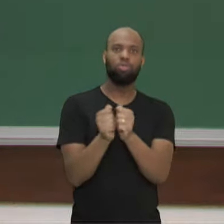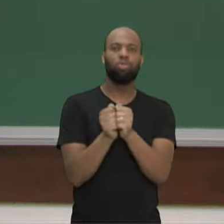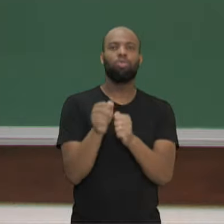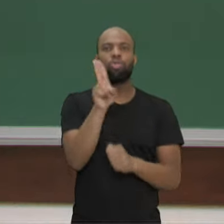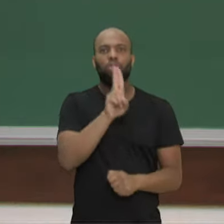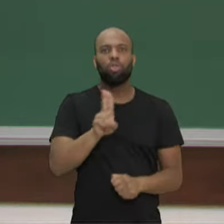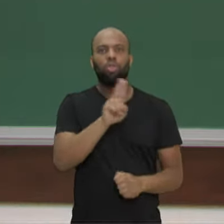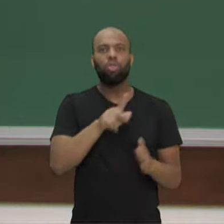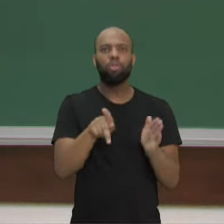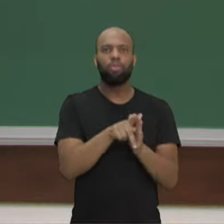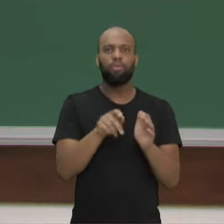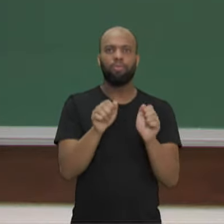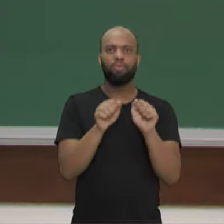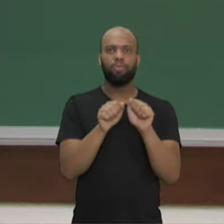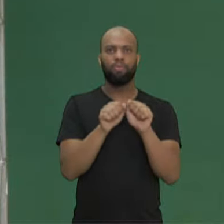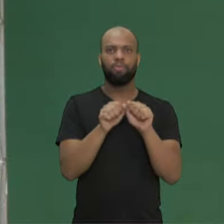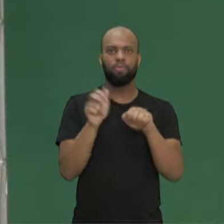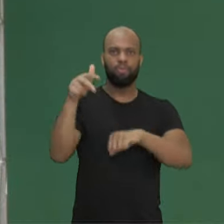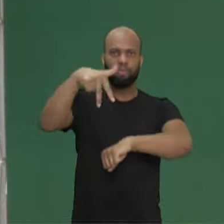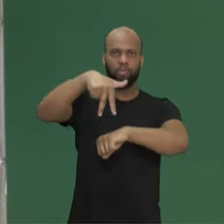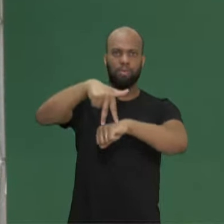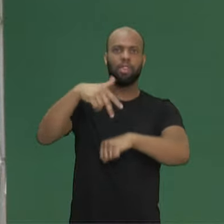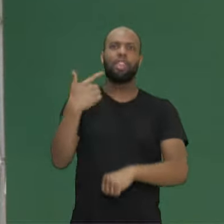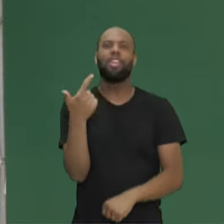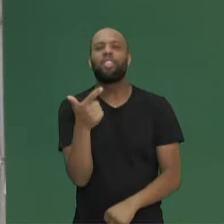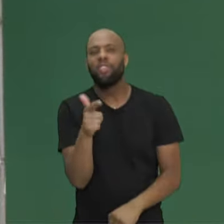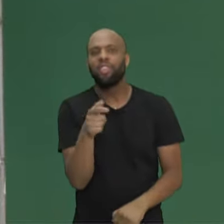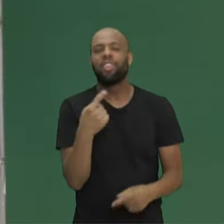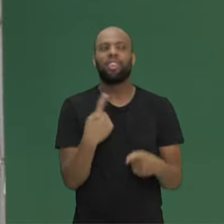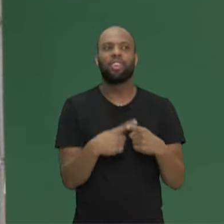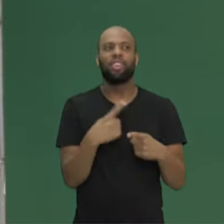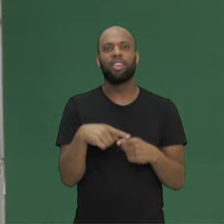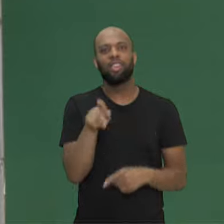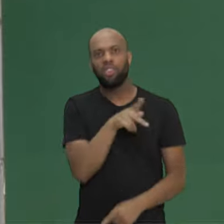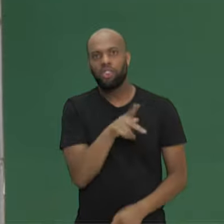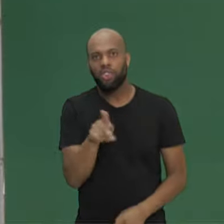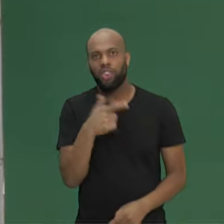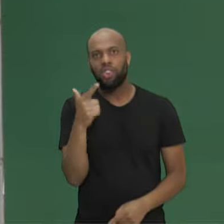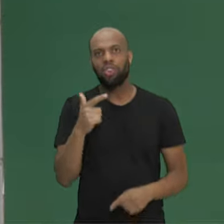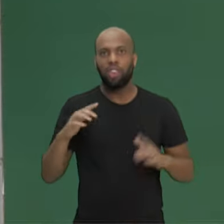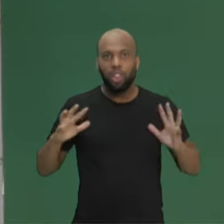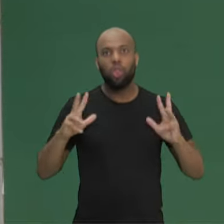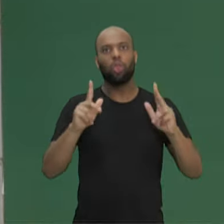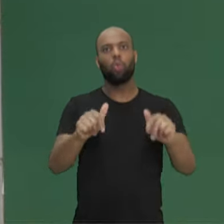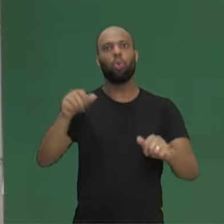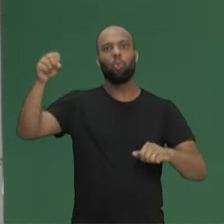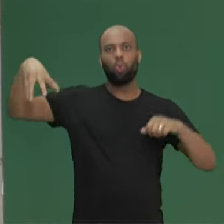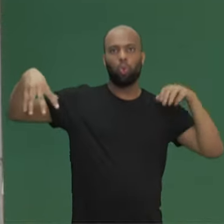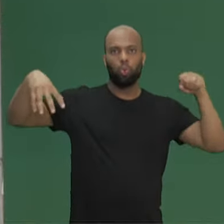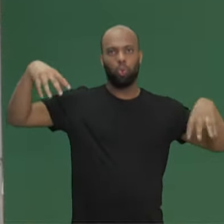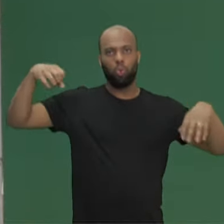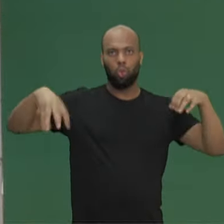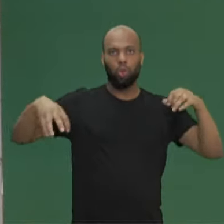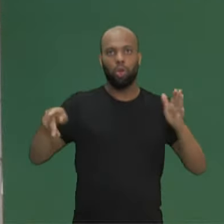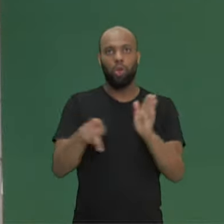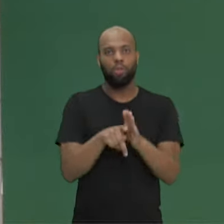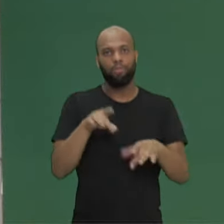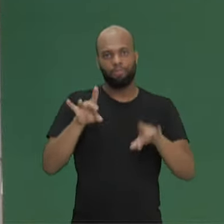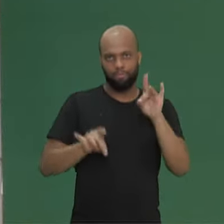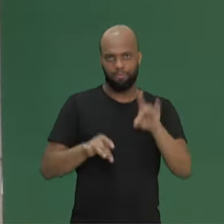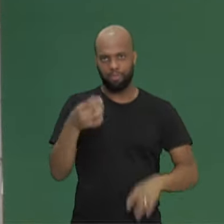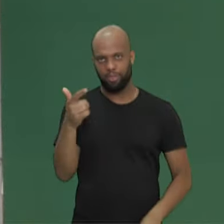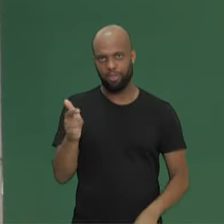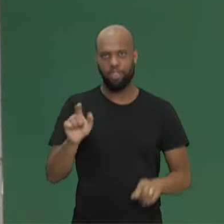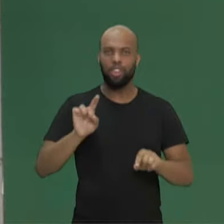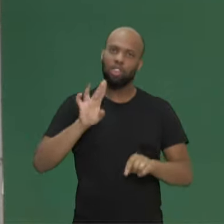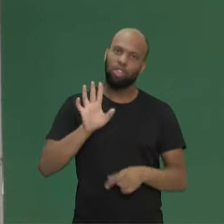preencher a luz do palco. Não trouxe essa, gente, porque a professora não tem vários tipos de iluminação em casa, né? Trouxe só o que eu tinha